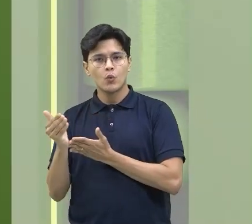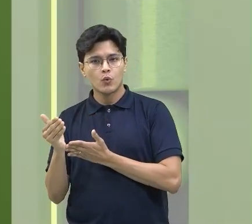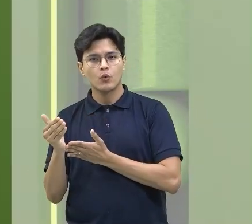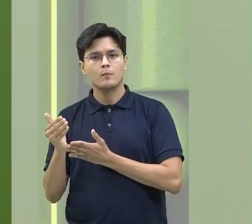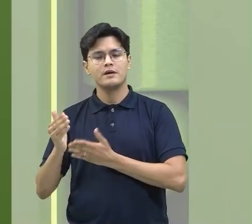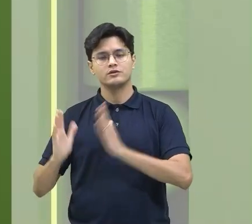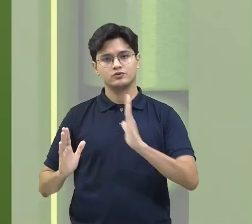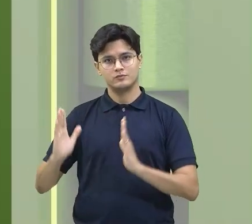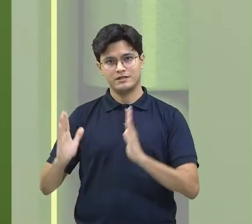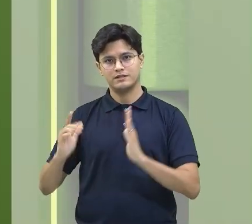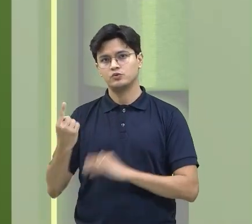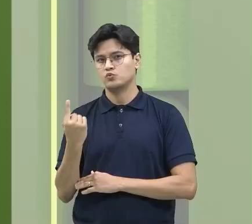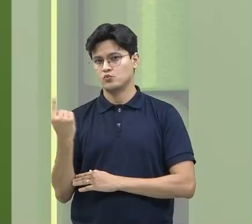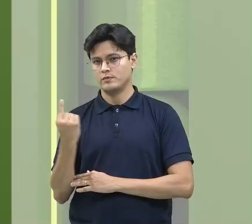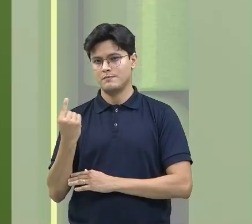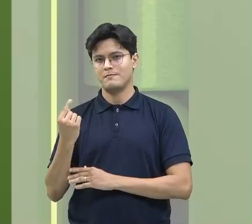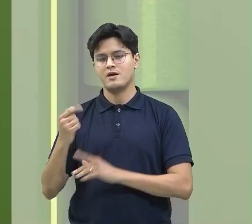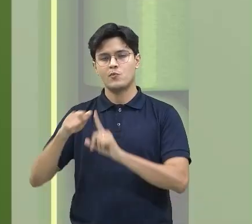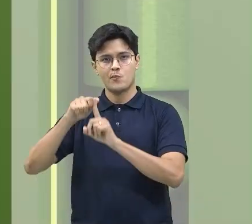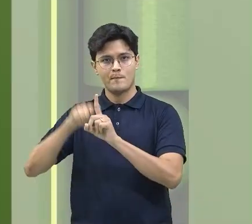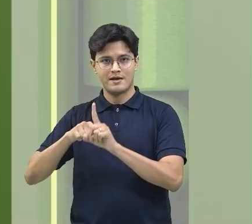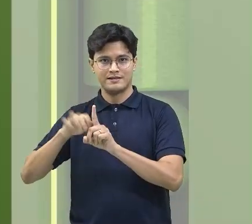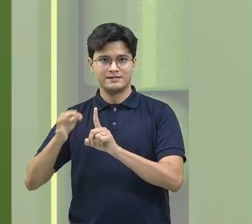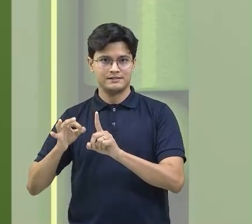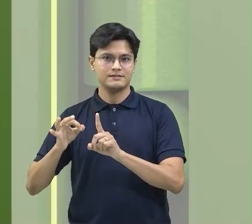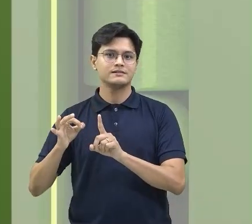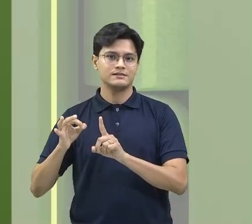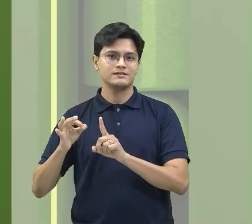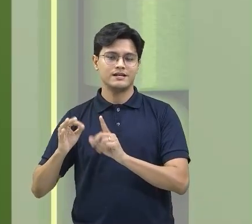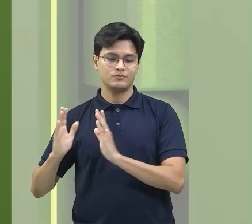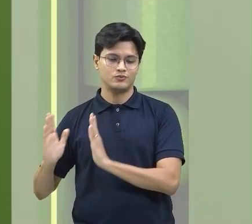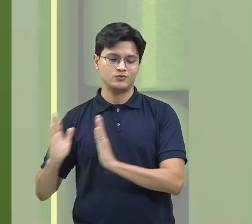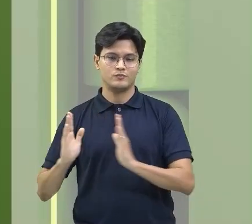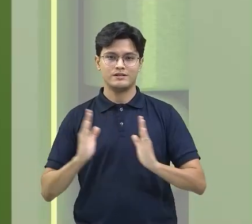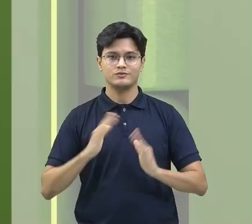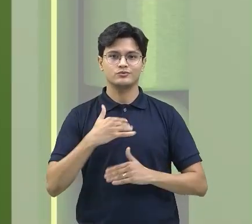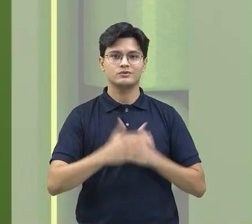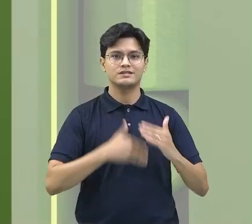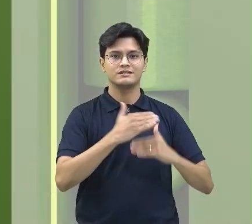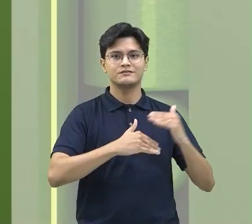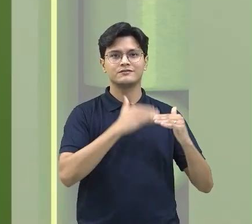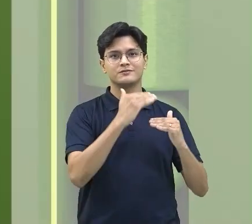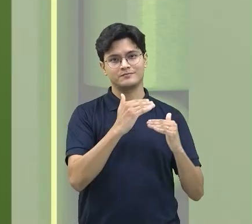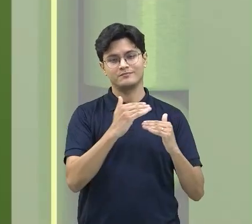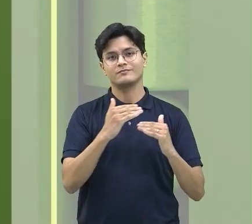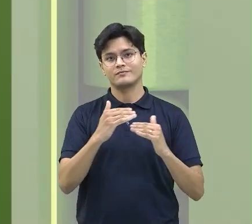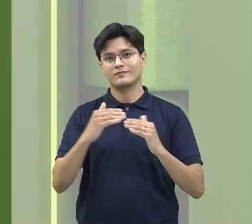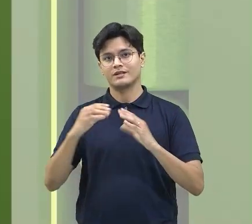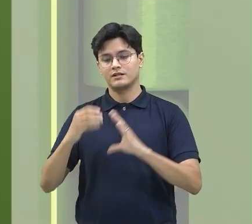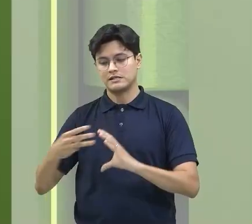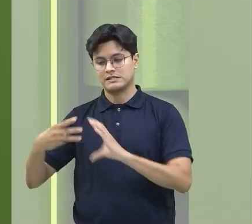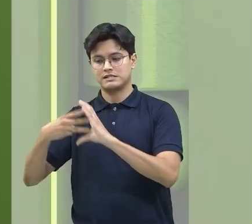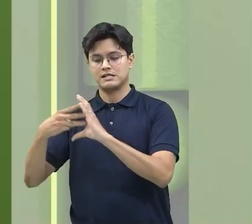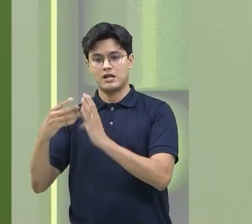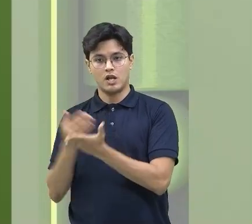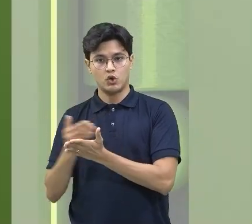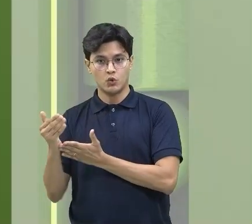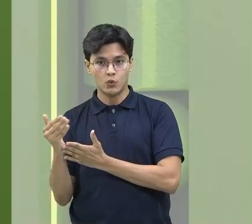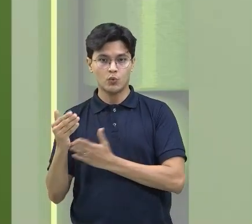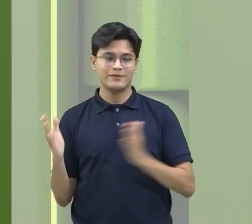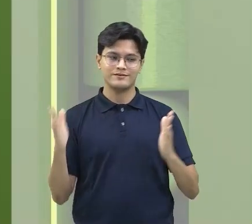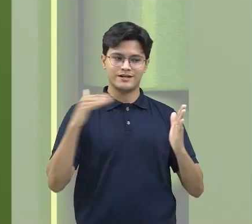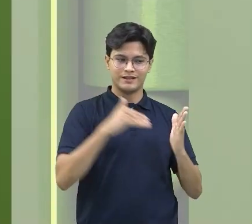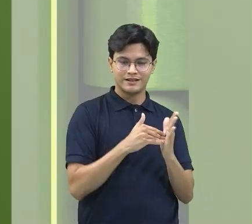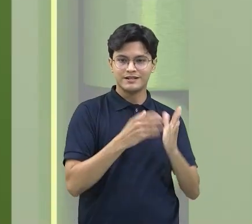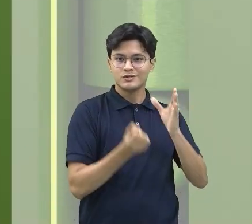no primeiro mês, como vocês vão acompanhar, de todo esse desenvolvimento, né, desde a célula inicial até a formação dos